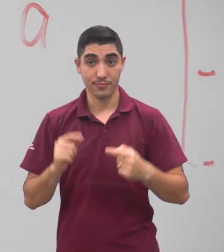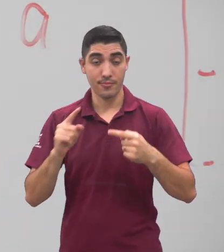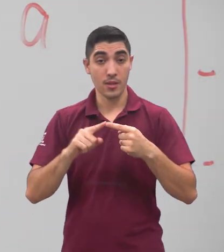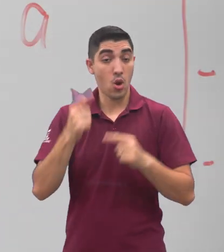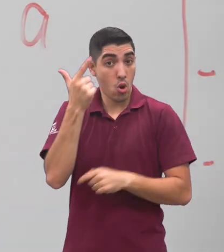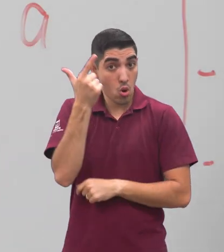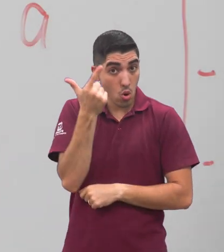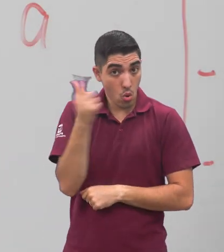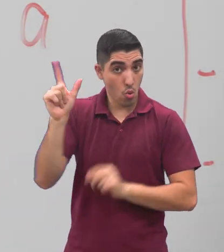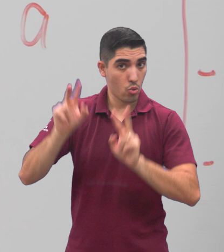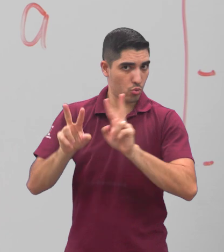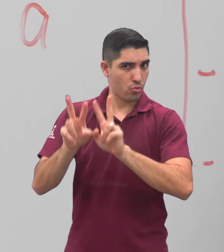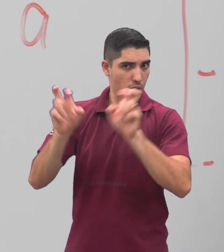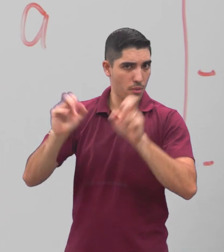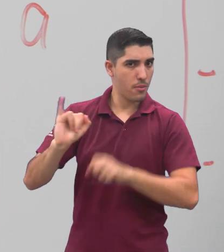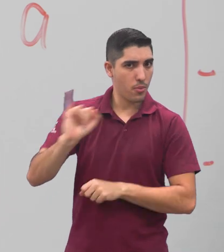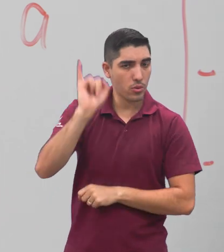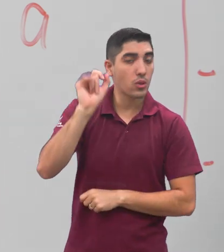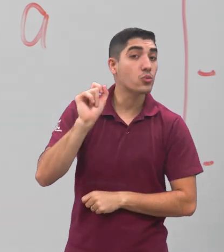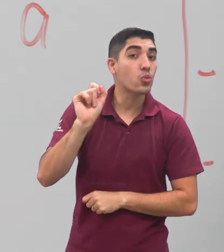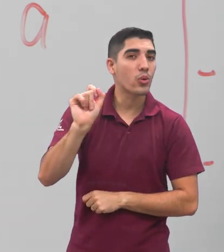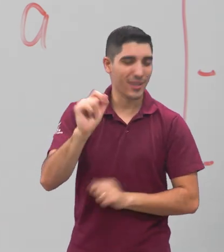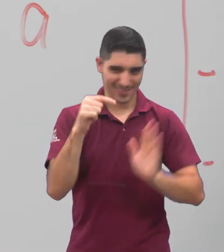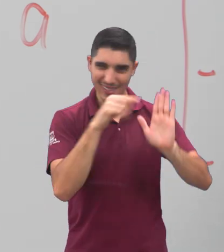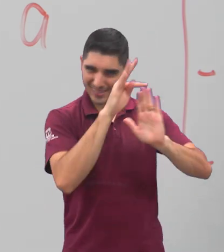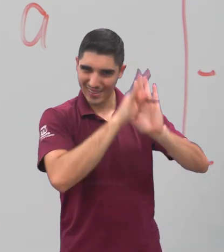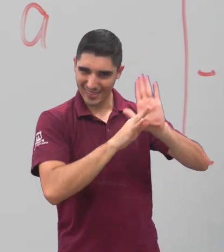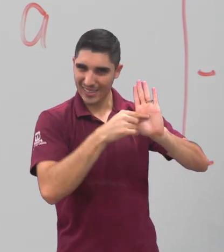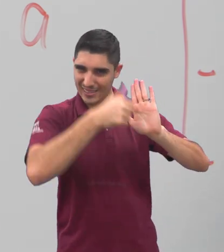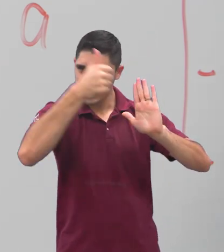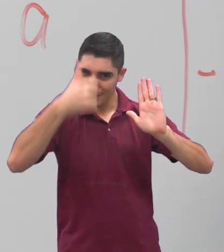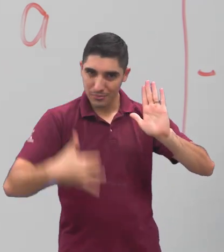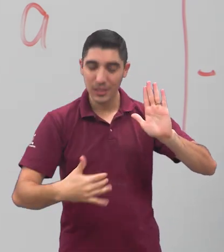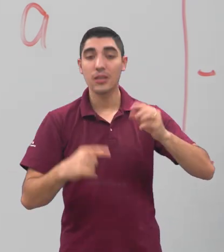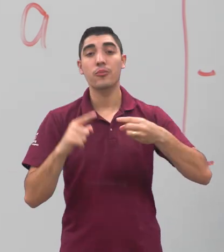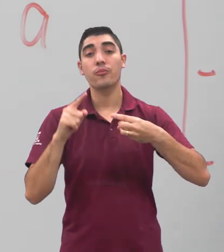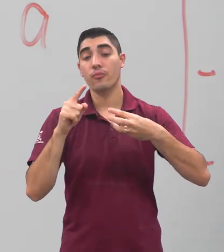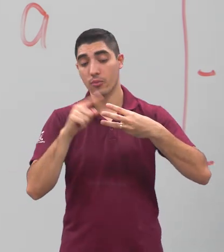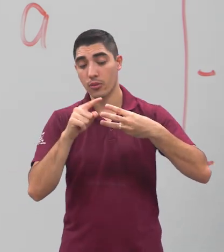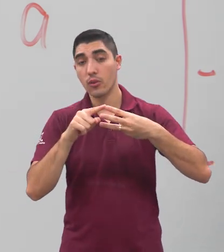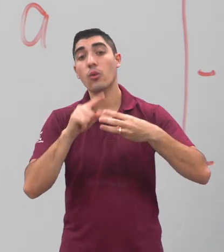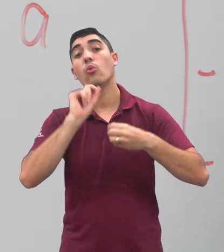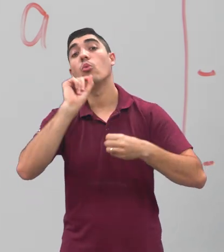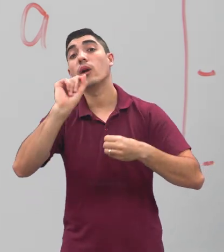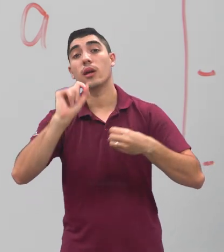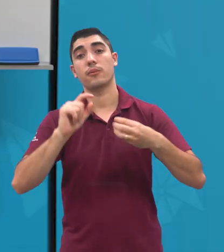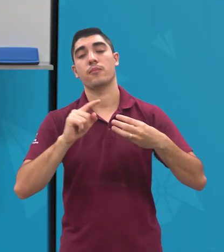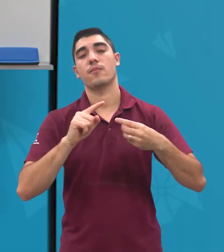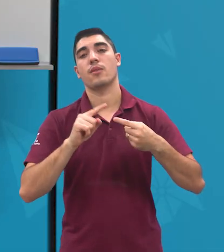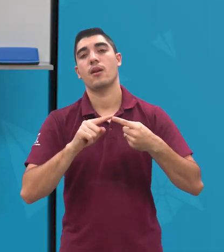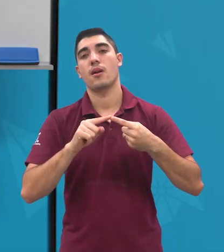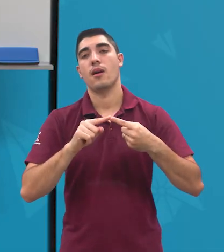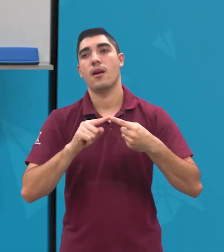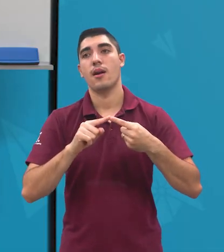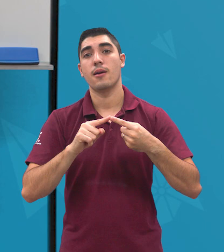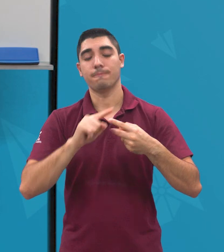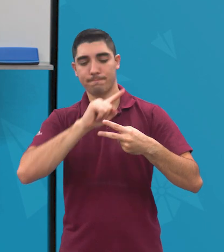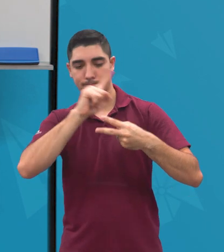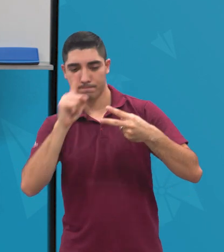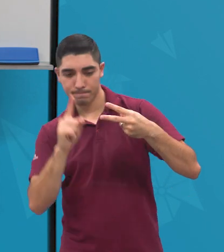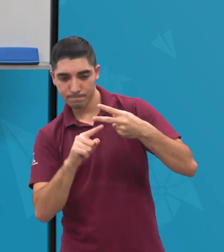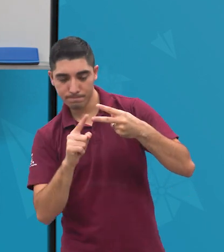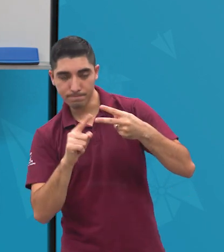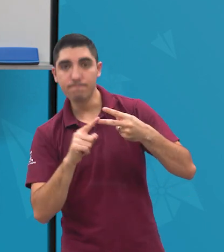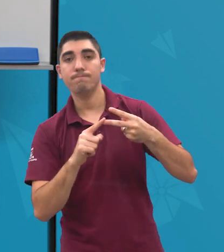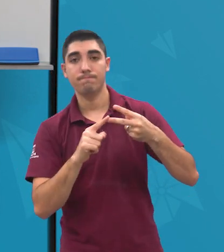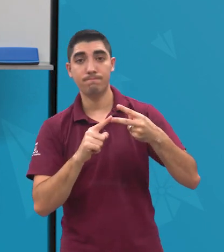tema muito importante que a gente percebe nessa narrativa, tem muito a ver com o